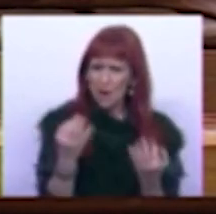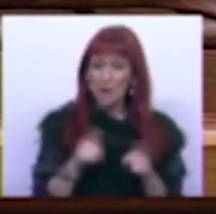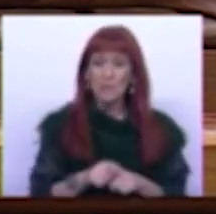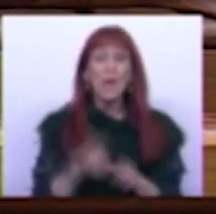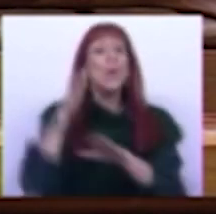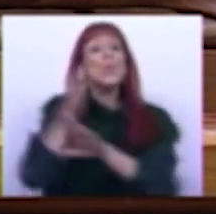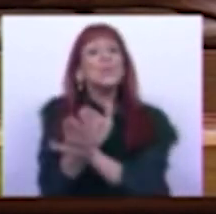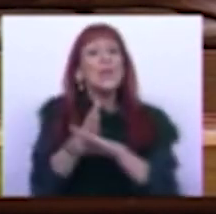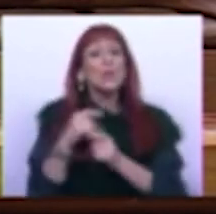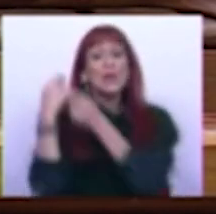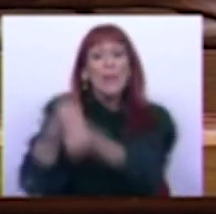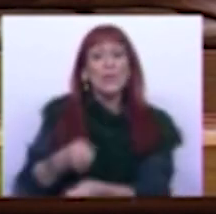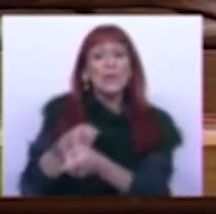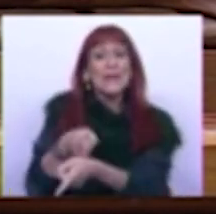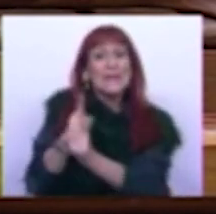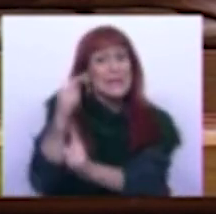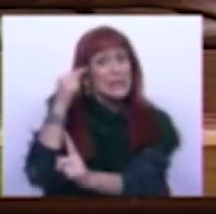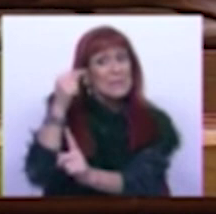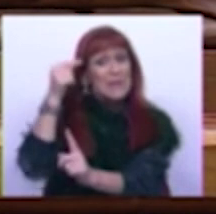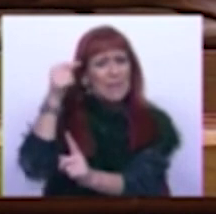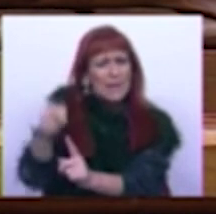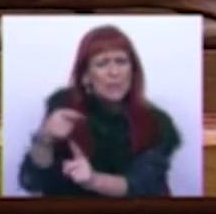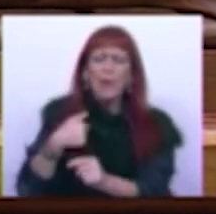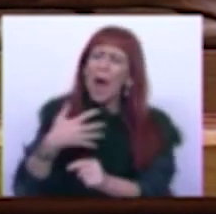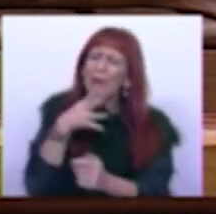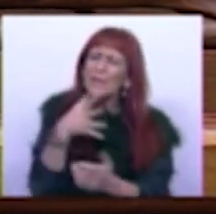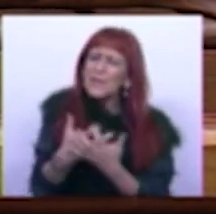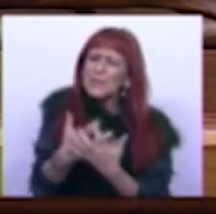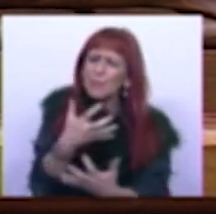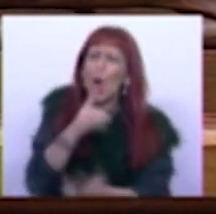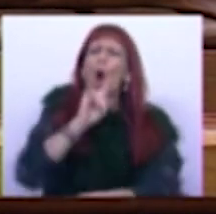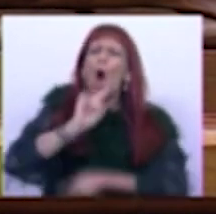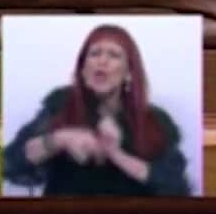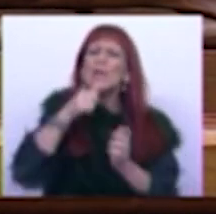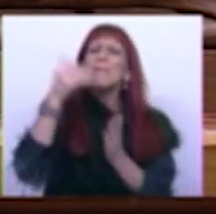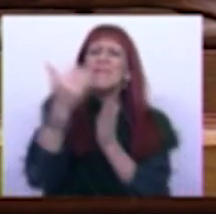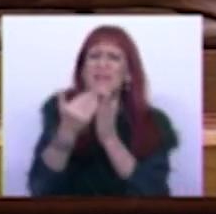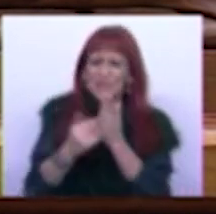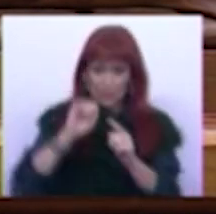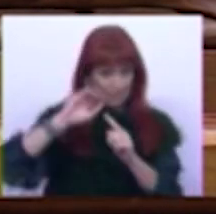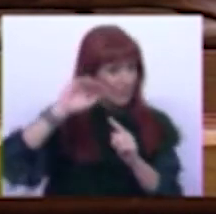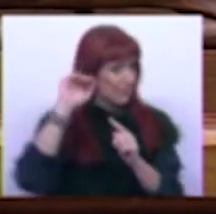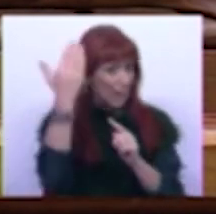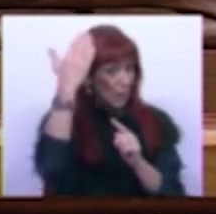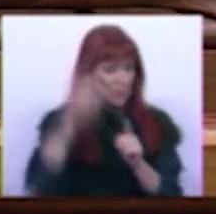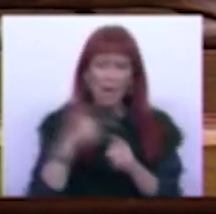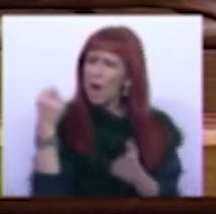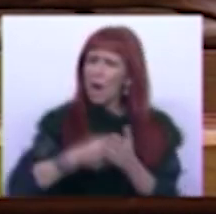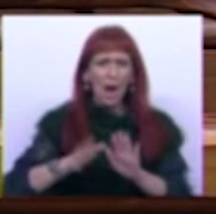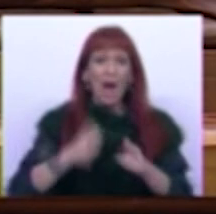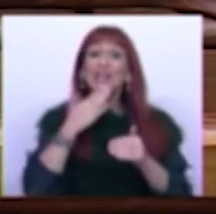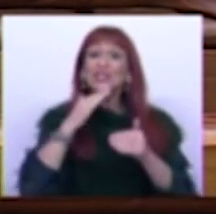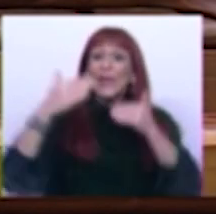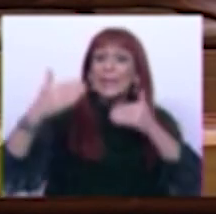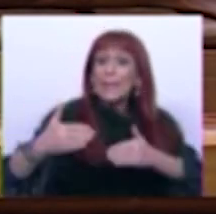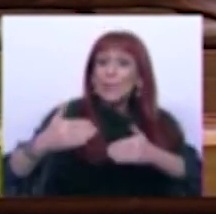os setores da agricultura e pescas em especial, gostaria de destacar as seguintes medidas. Primeiro, isenção